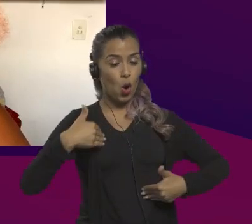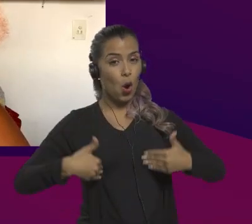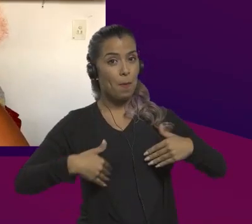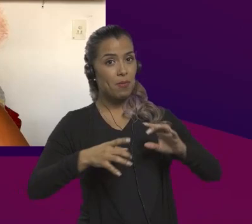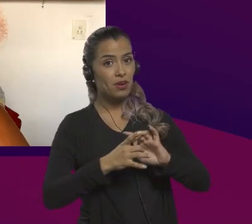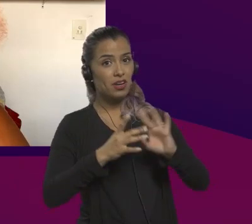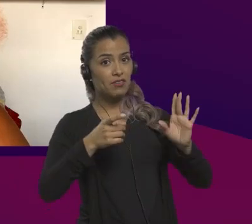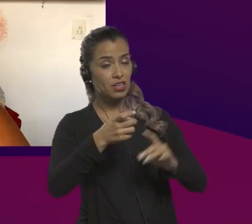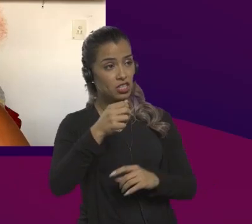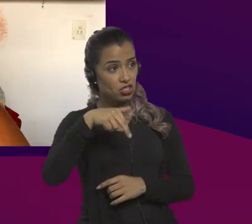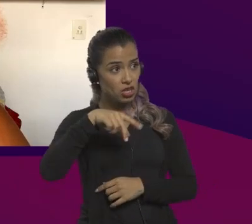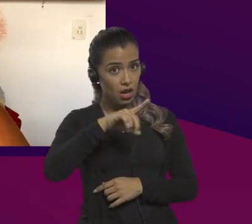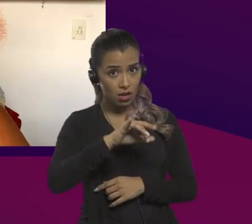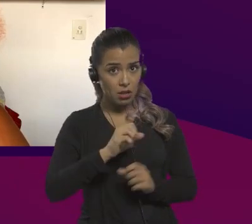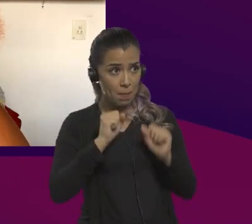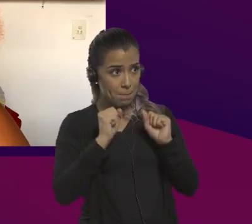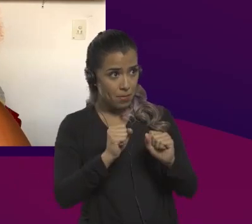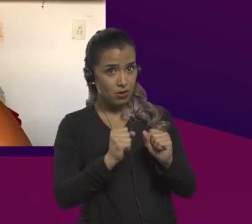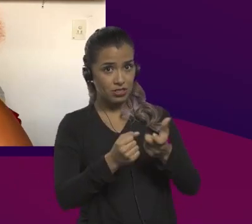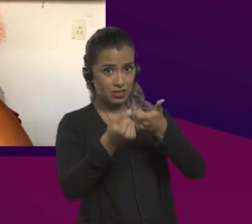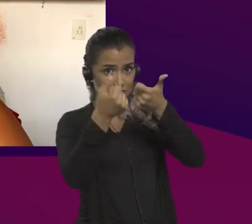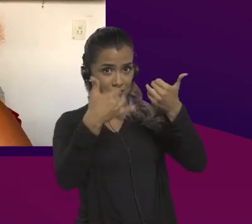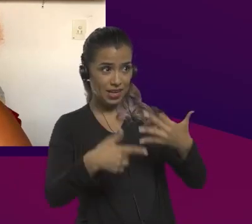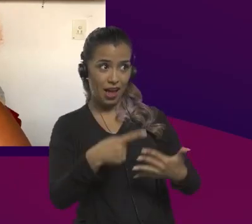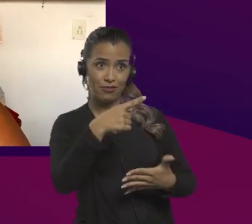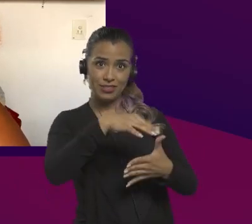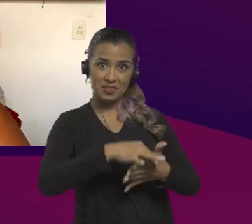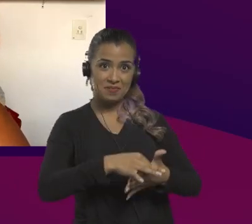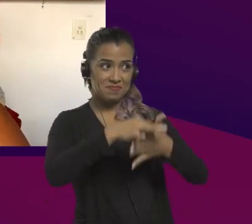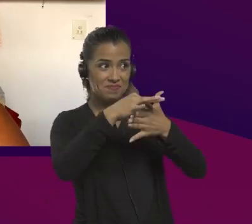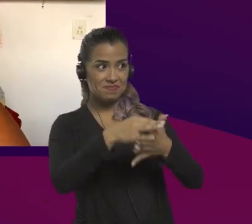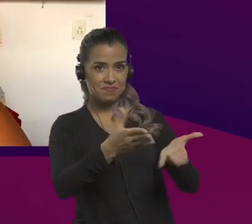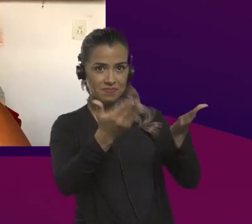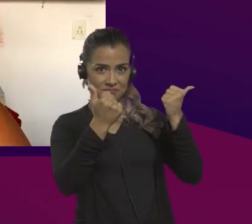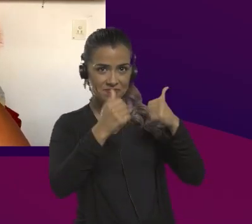você puder explicar, já que você é a fundadora, conta aí.